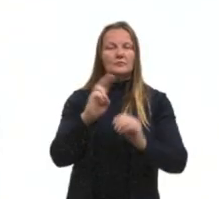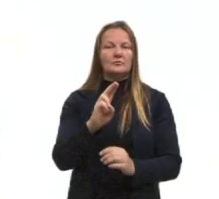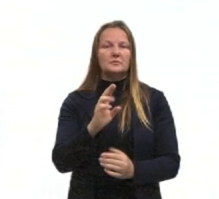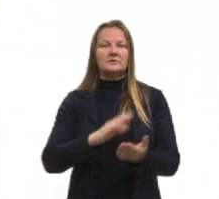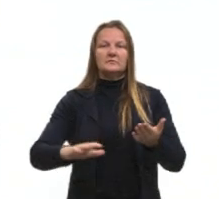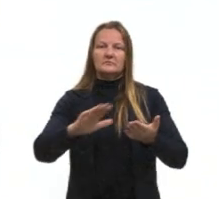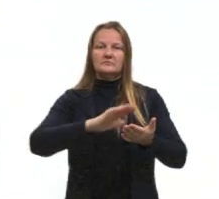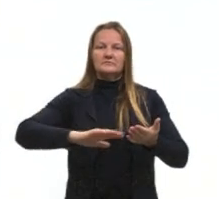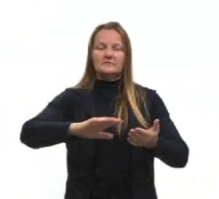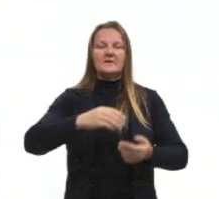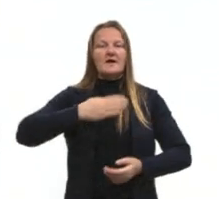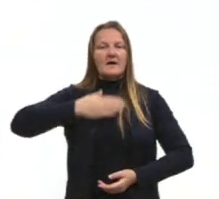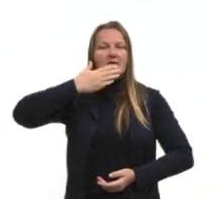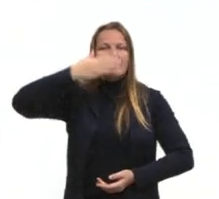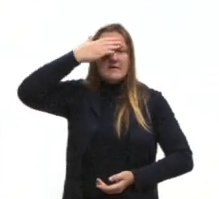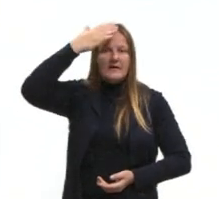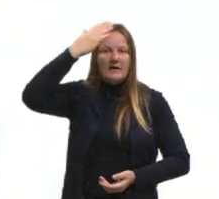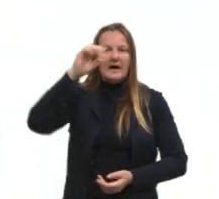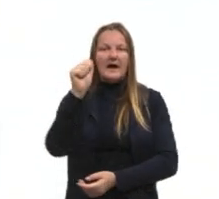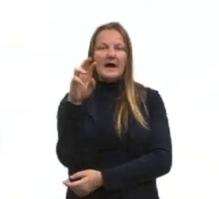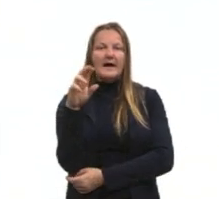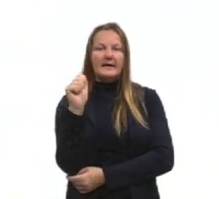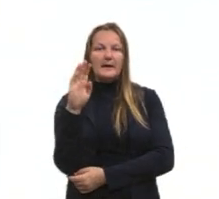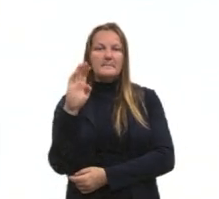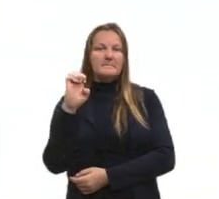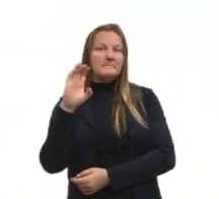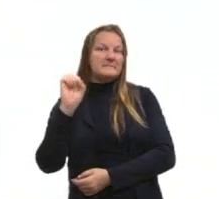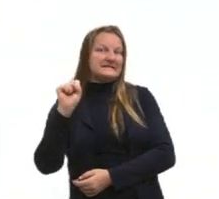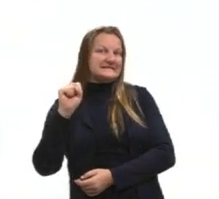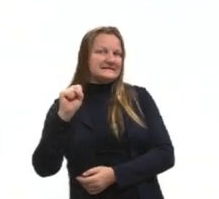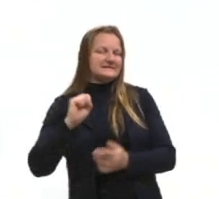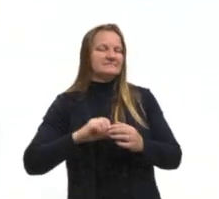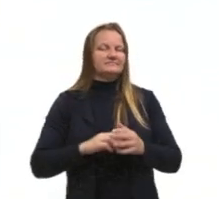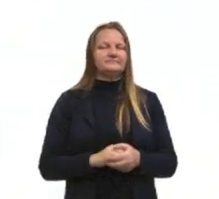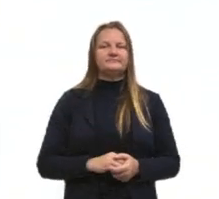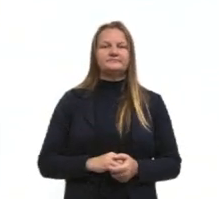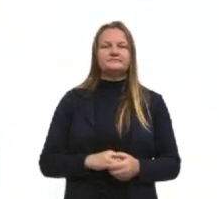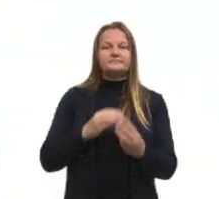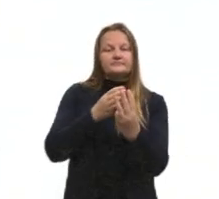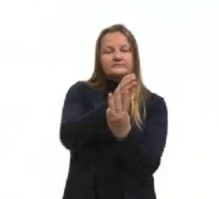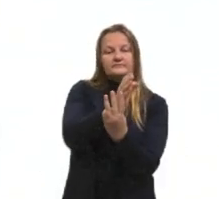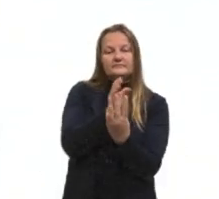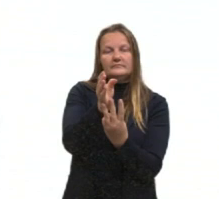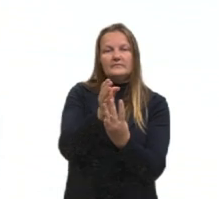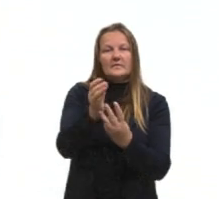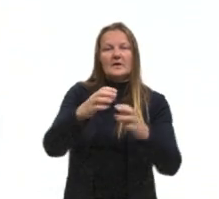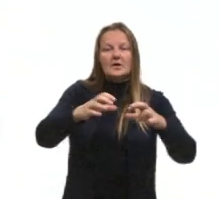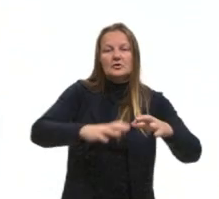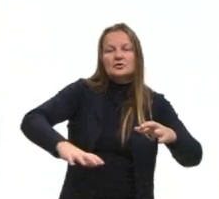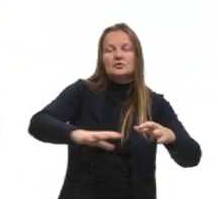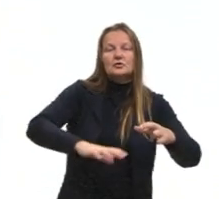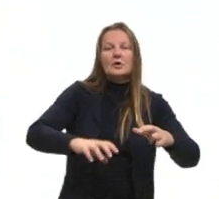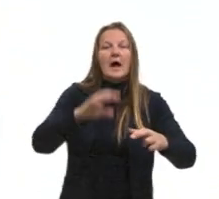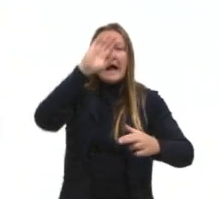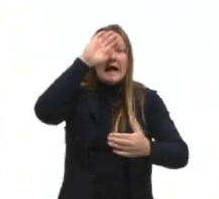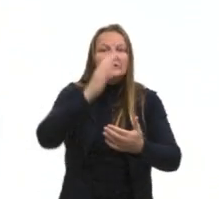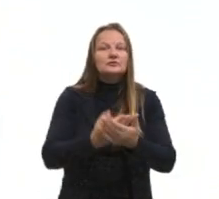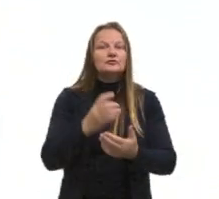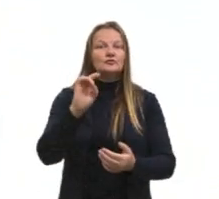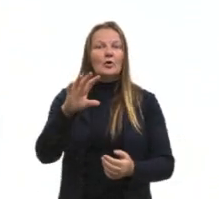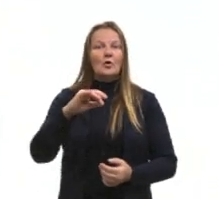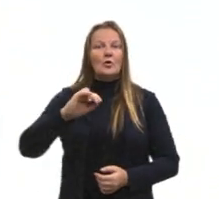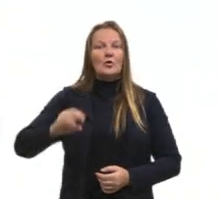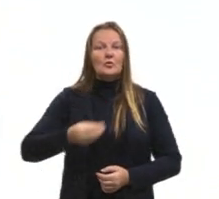importante que vai surgir é que é o berço das três maiores religiões aí monoteístas que nós temos o judaísmo